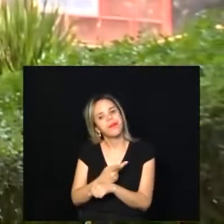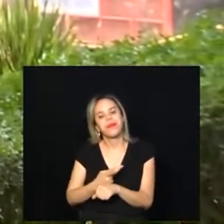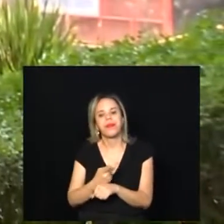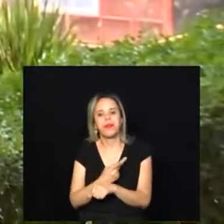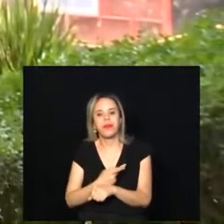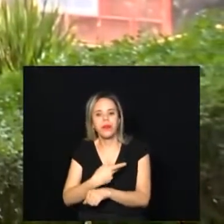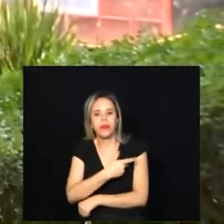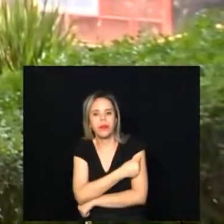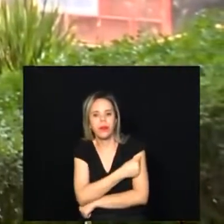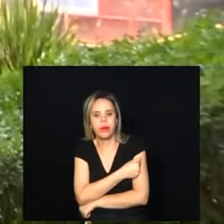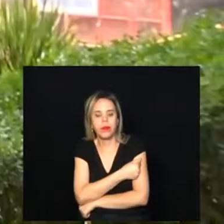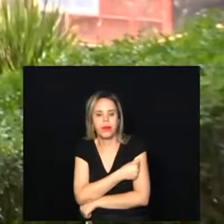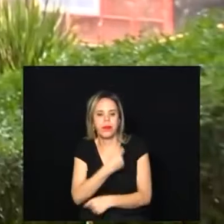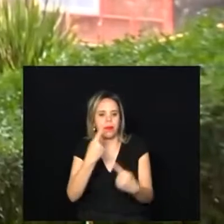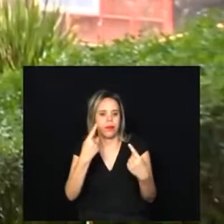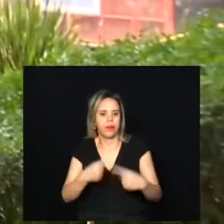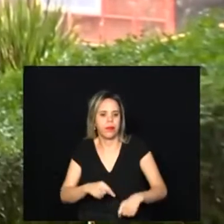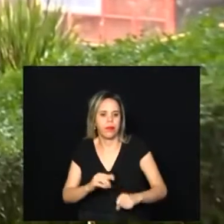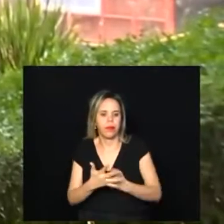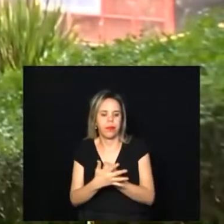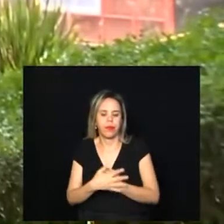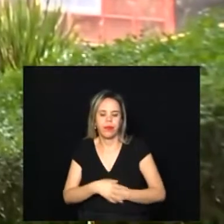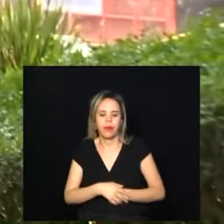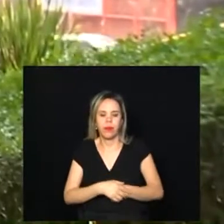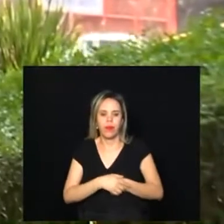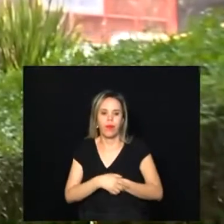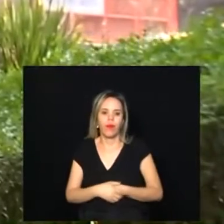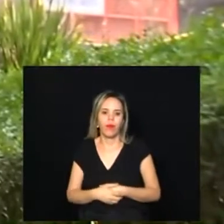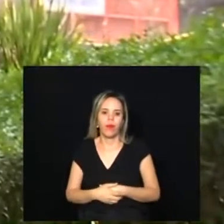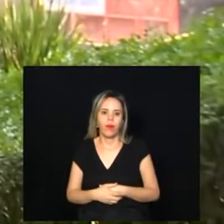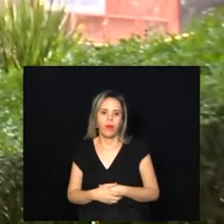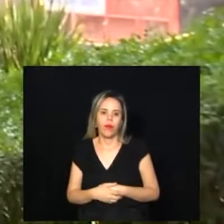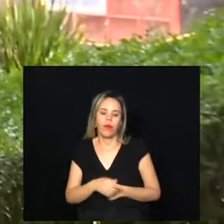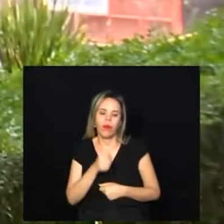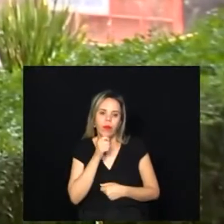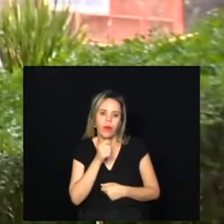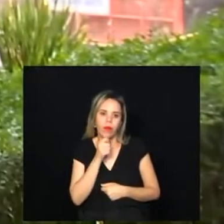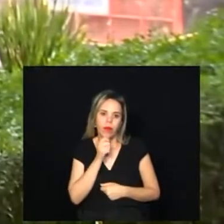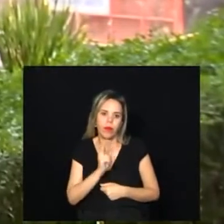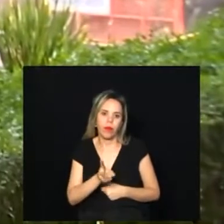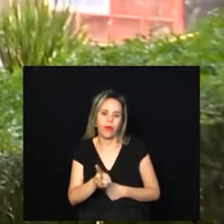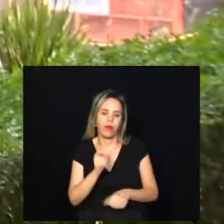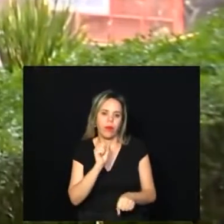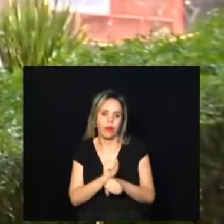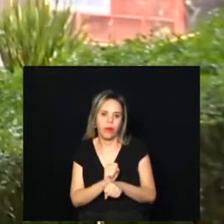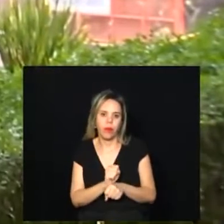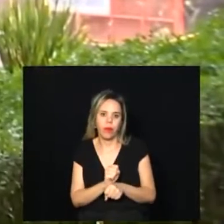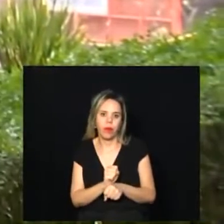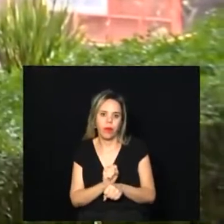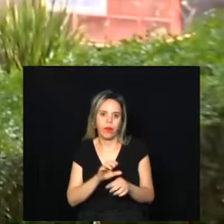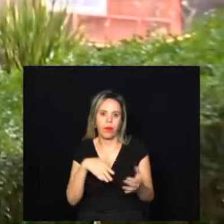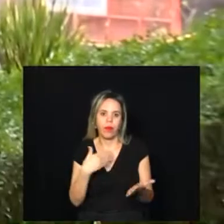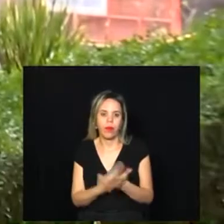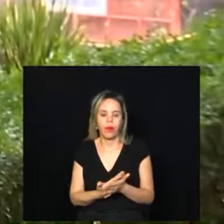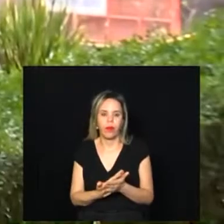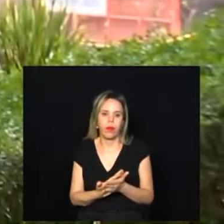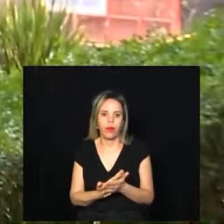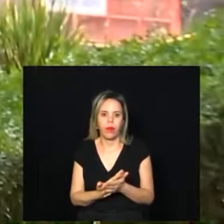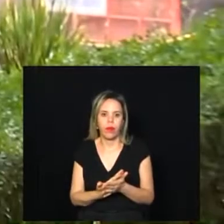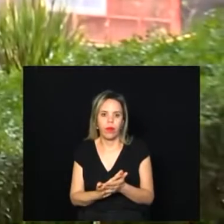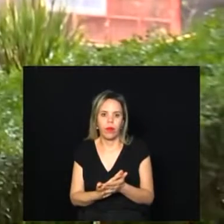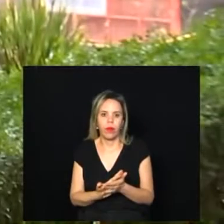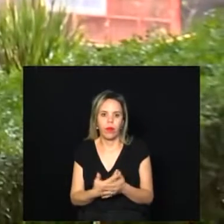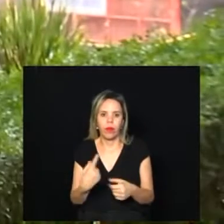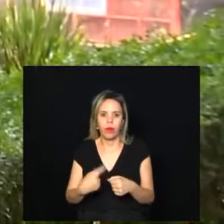a vacinação contra a Covid. Por enquanto continua suspenso até que o